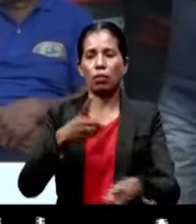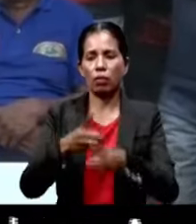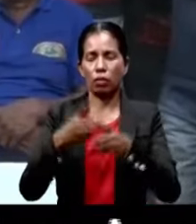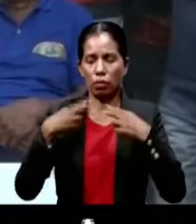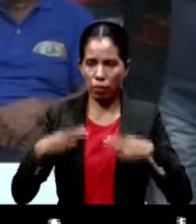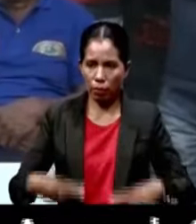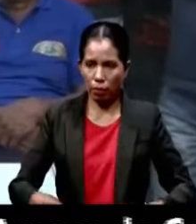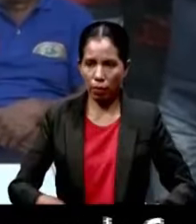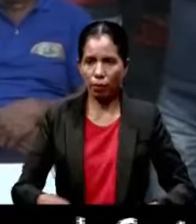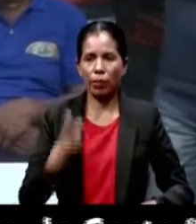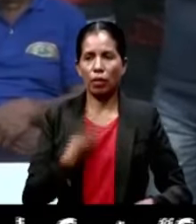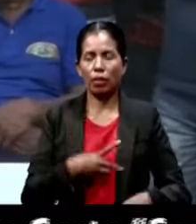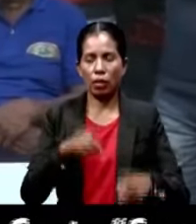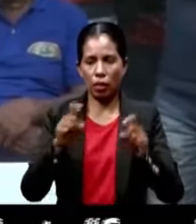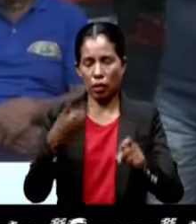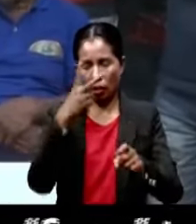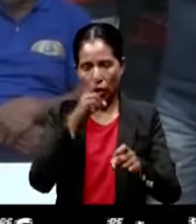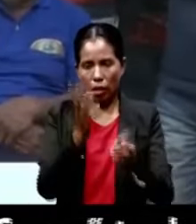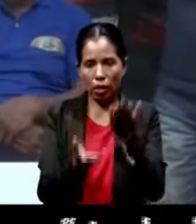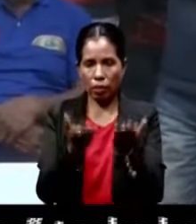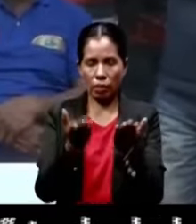humanos tem que haver de dia com a tira